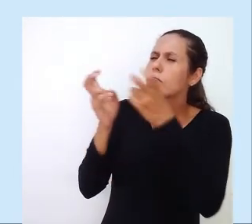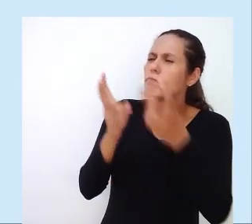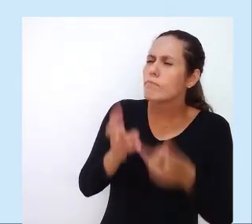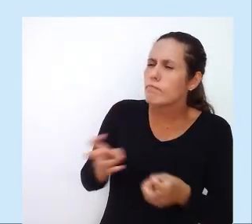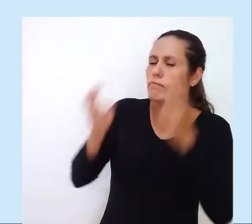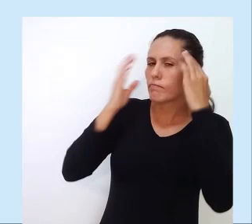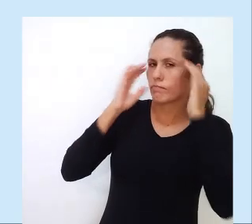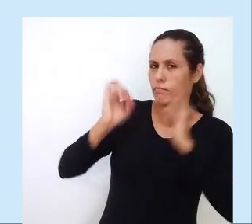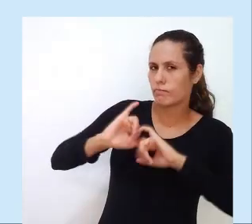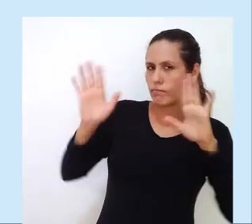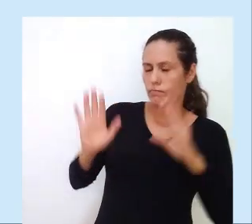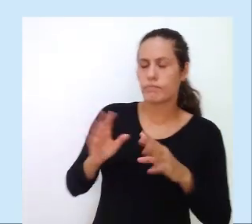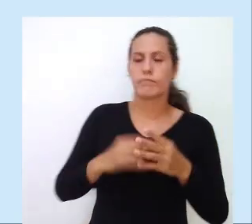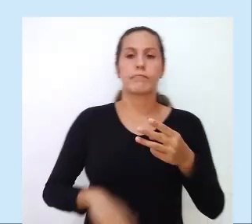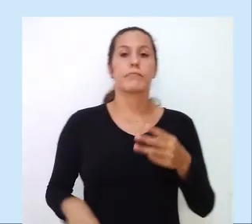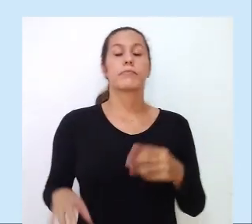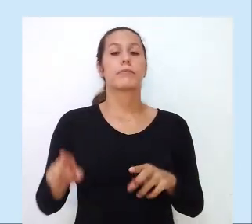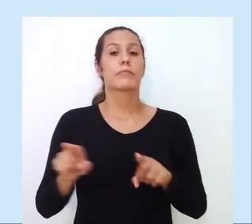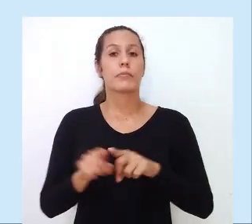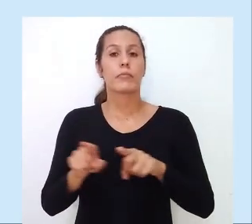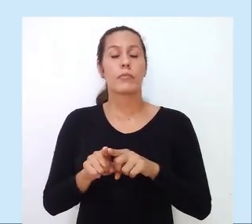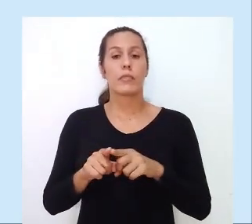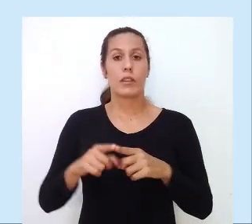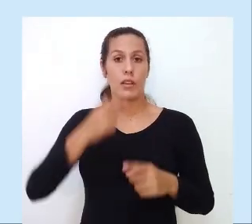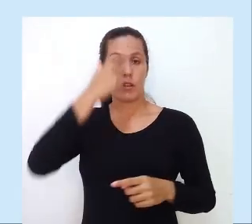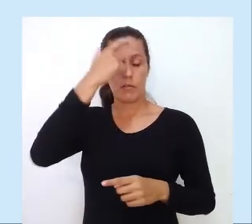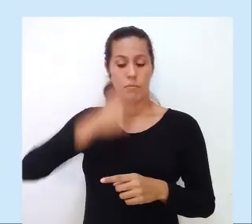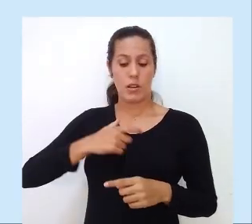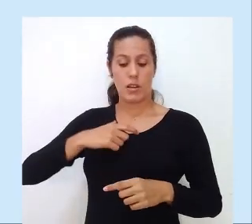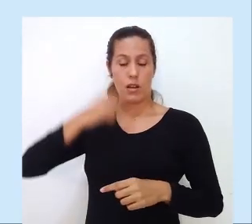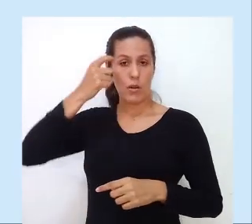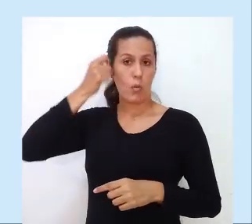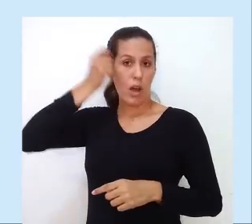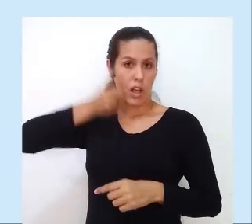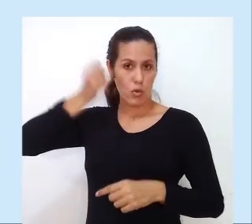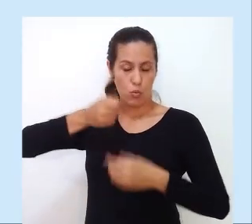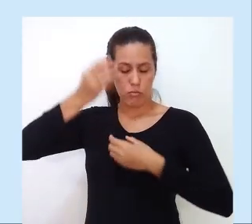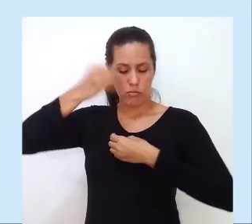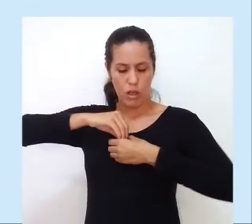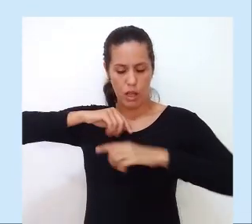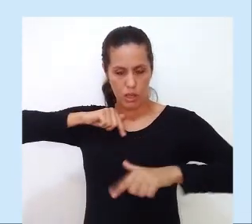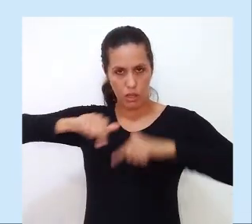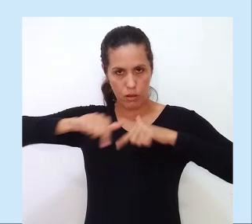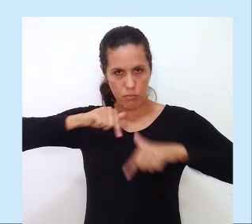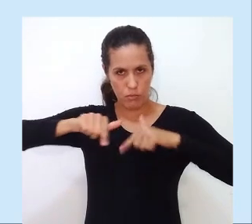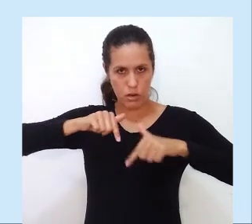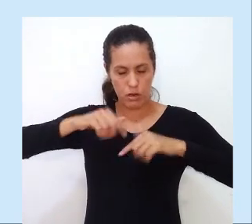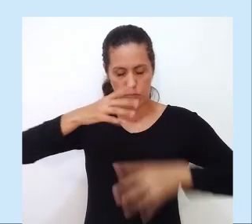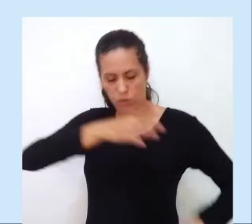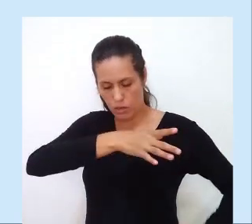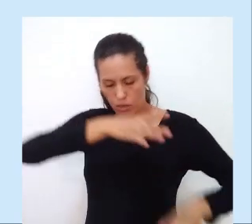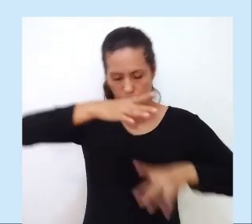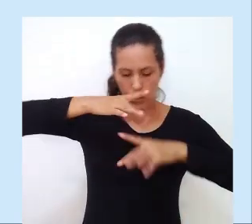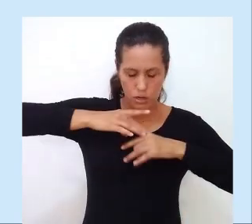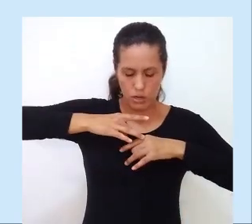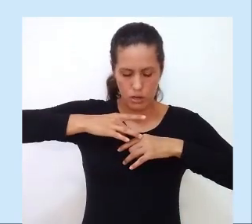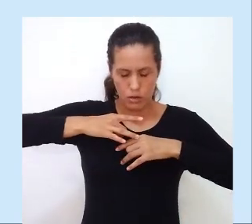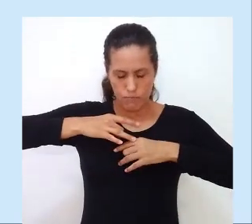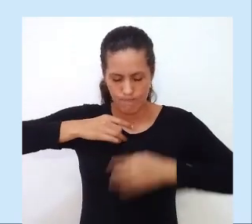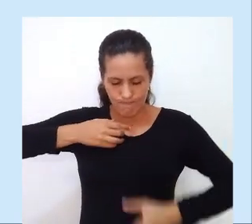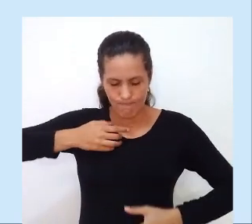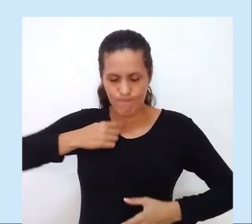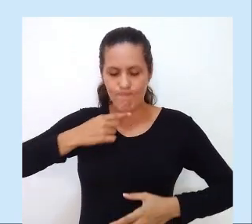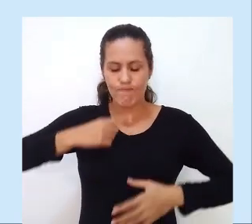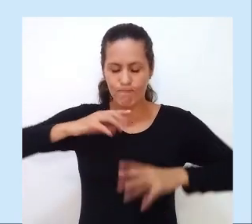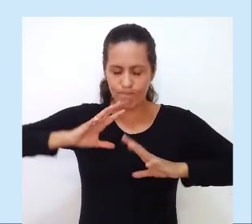essas características. E para o trabalho do ator é fundamental, porque a partir da roupa do personagem,